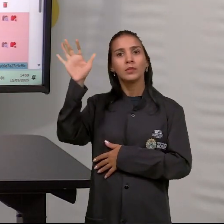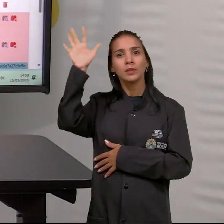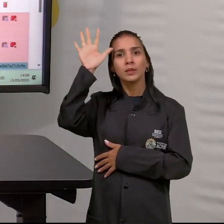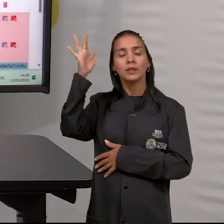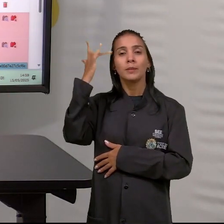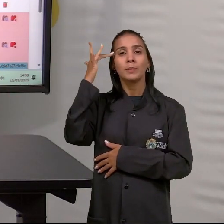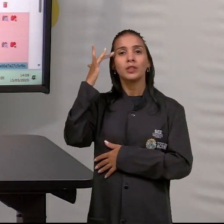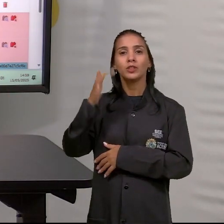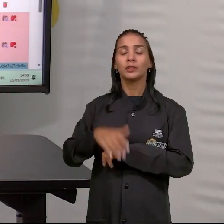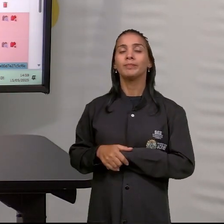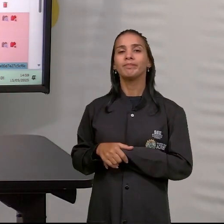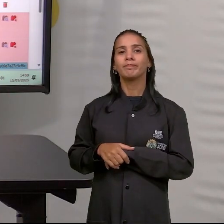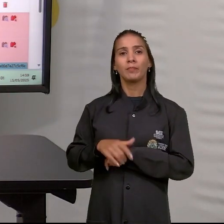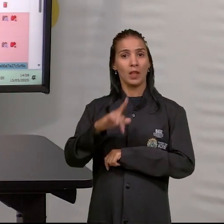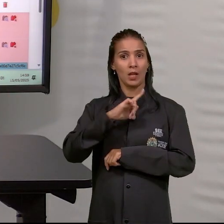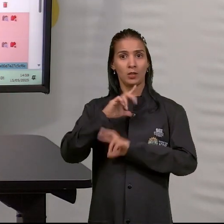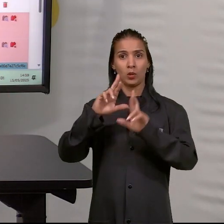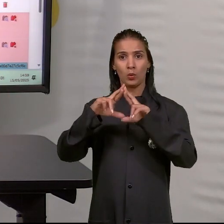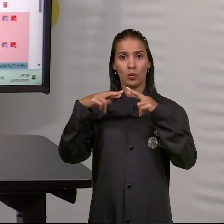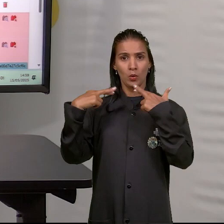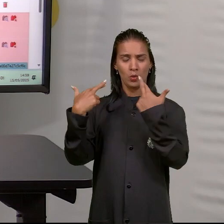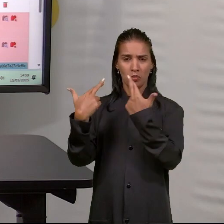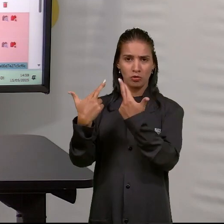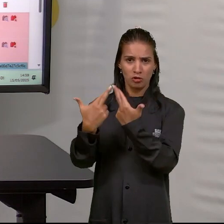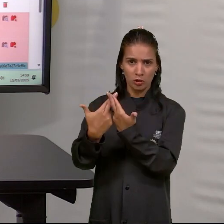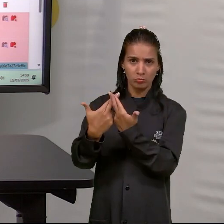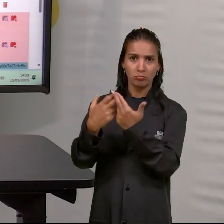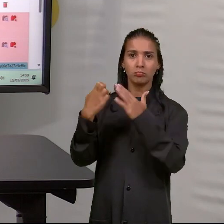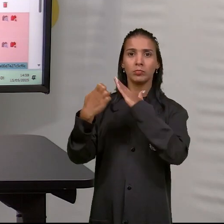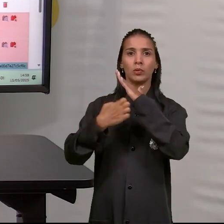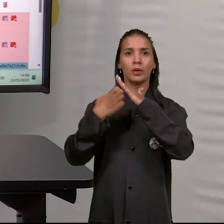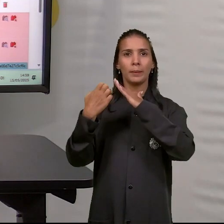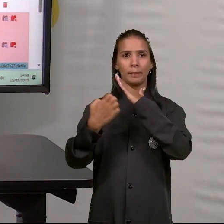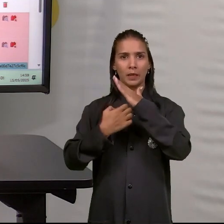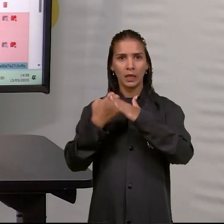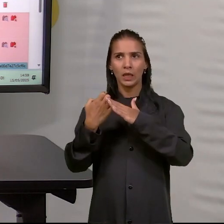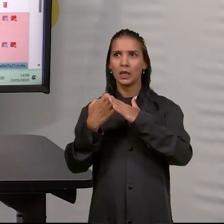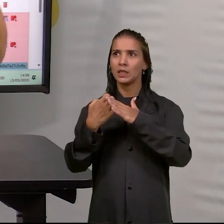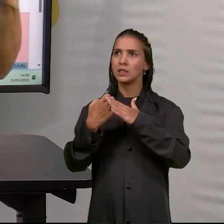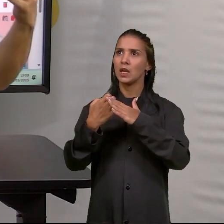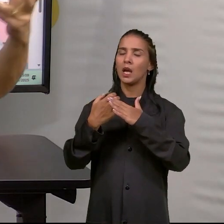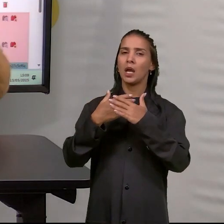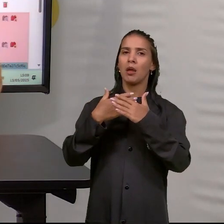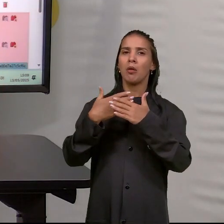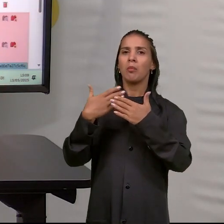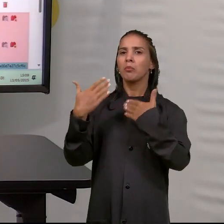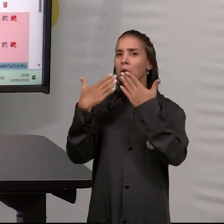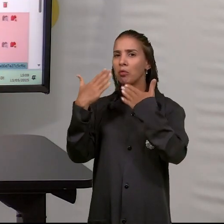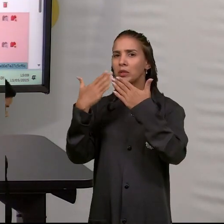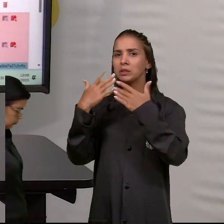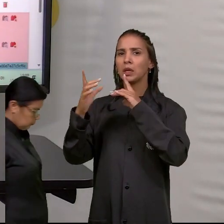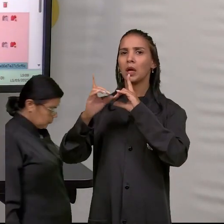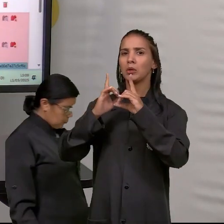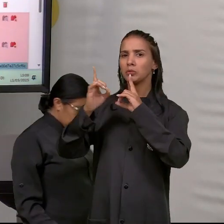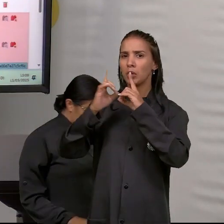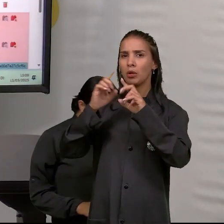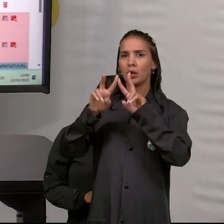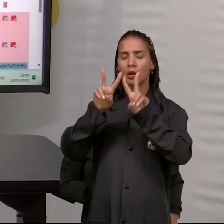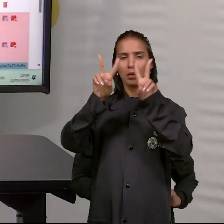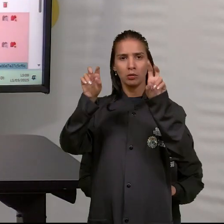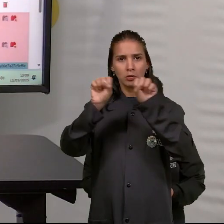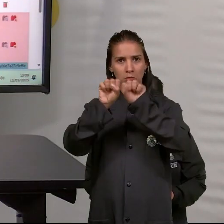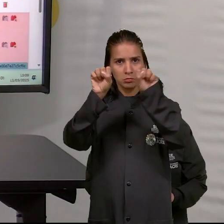reunião, talvez com uma empresa, para a apresentação de algum sistema ou alguma coisa que você precisa fazer uma reunião, essa